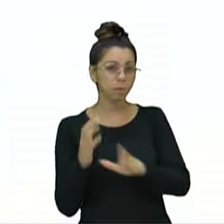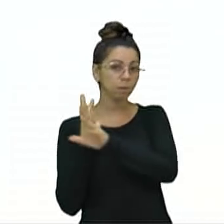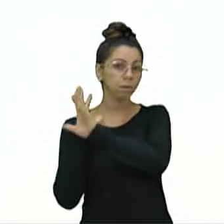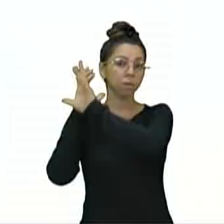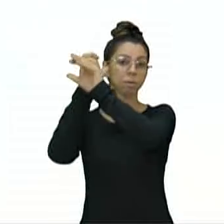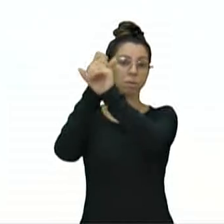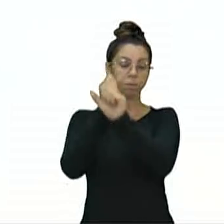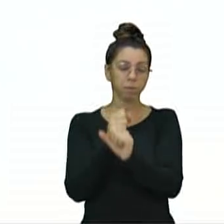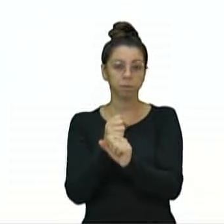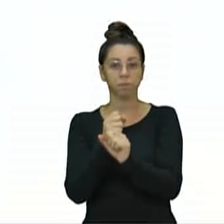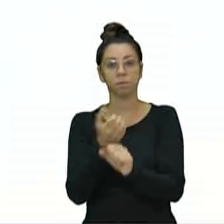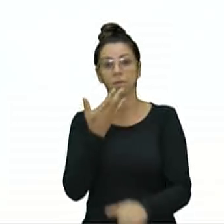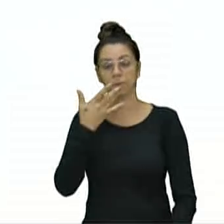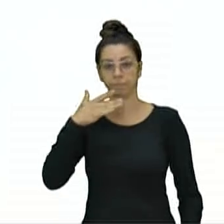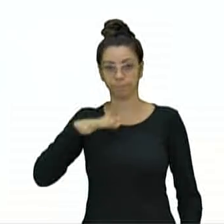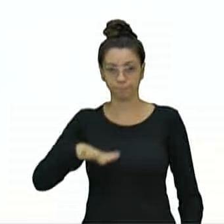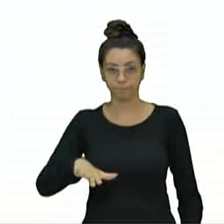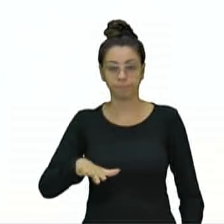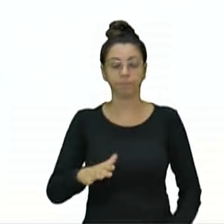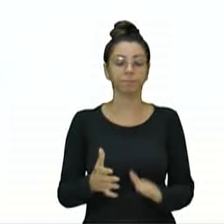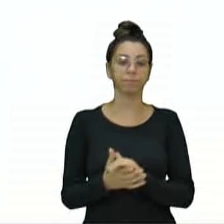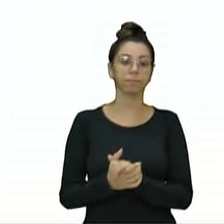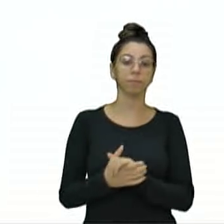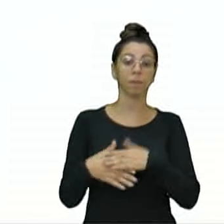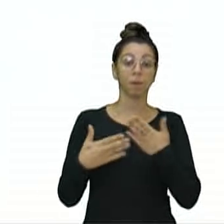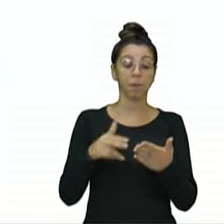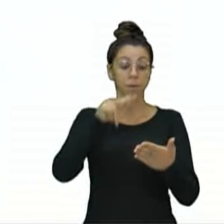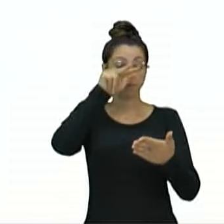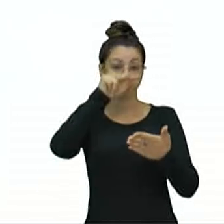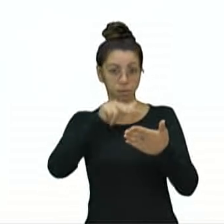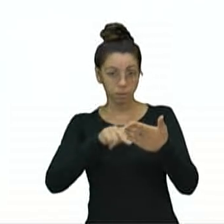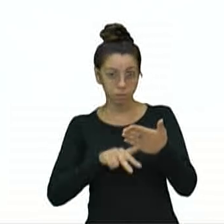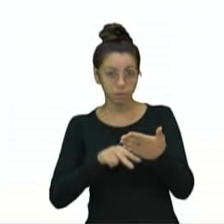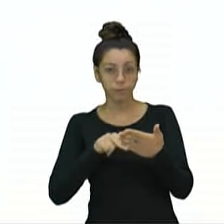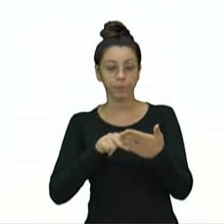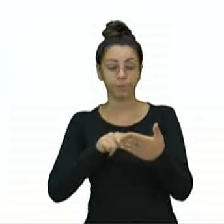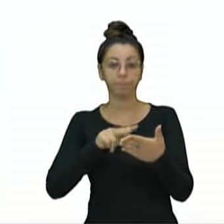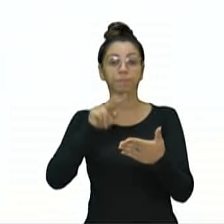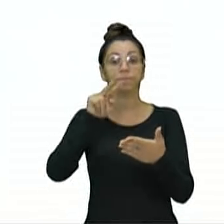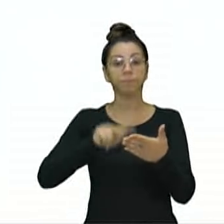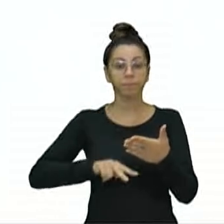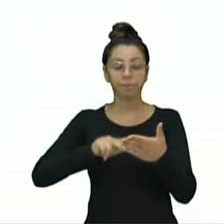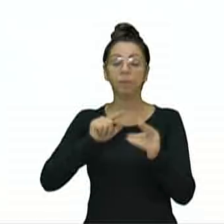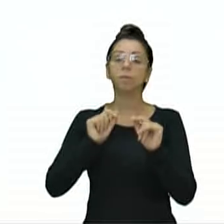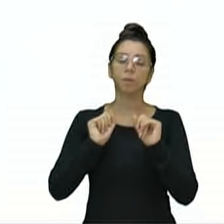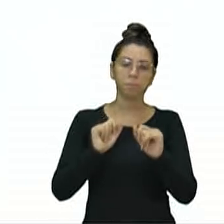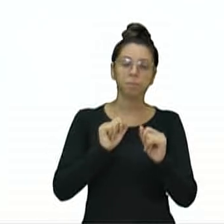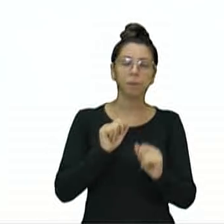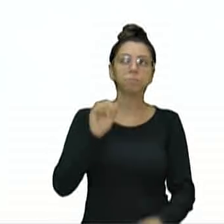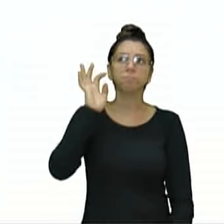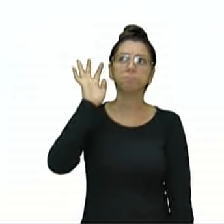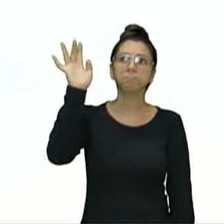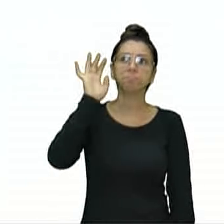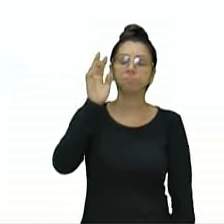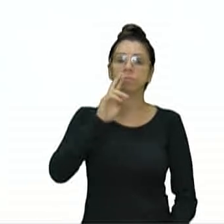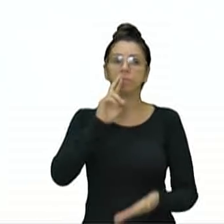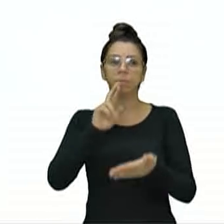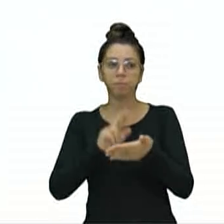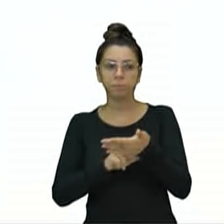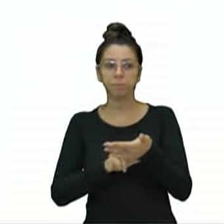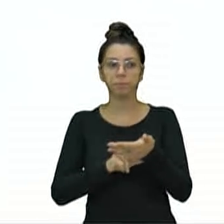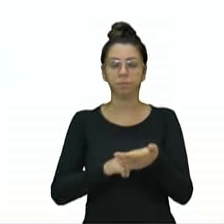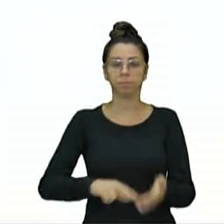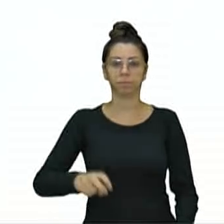da infância. Nós vamos fazer a leitura. Enquanto eu estiver lendo, né, nós estivermos aqui fazendo a leitura, você já vai pensando na resposta das 5.